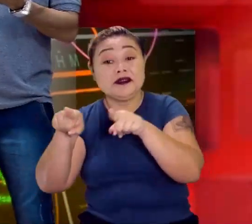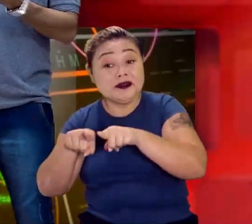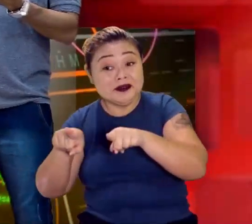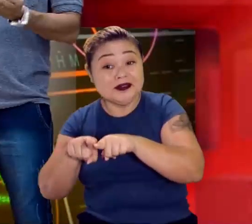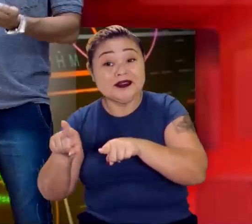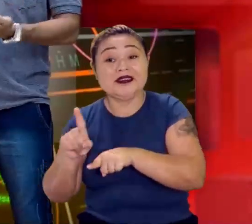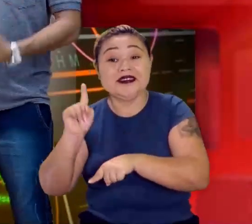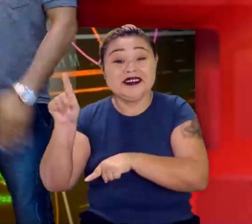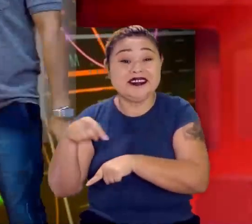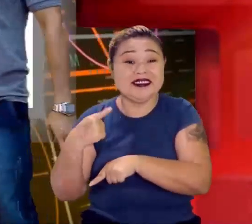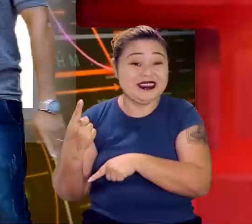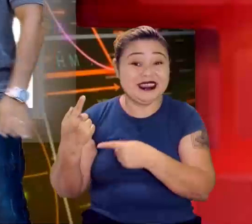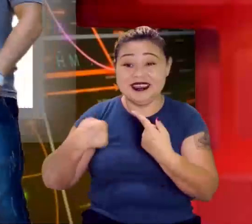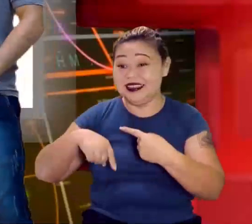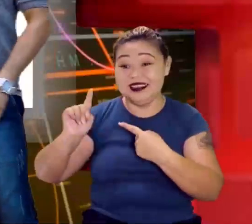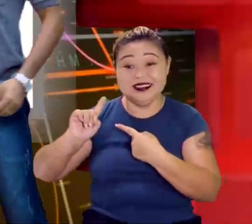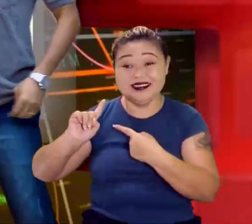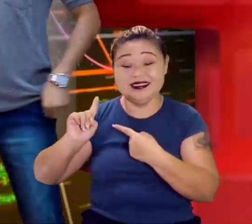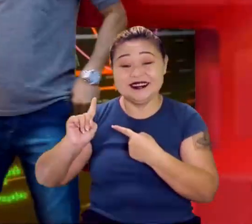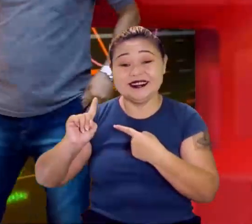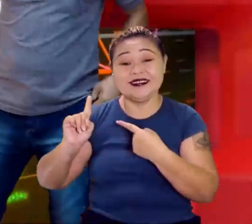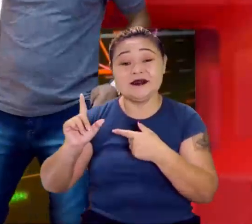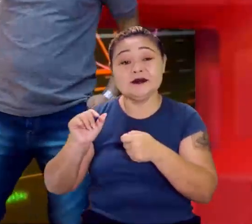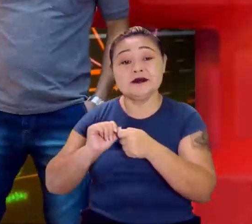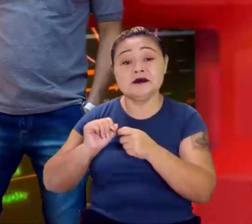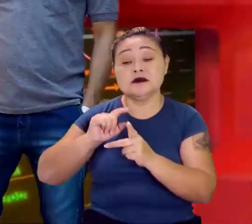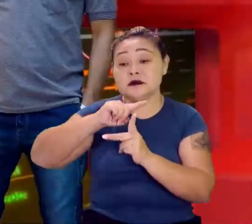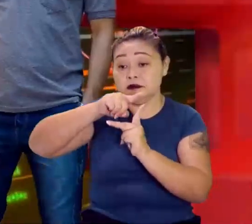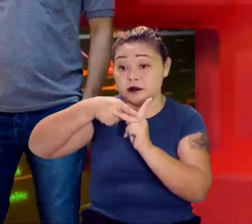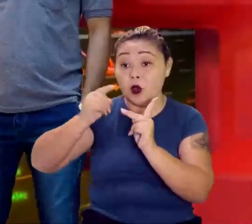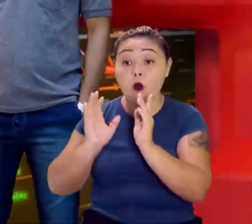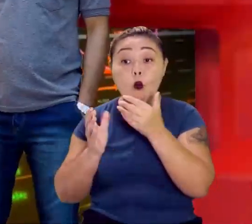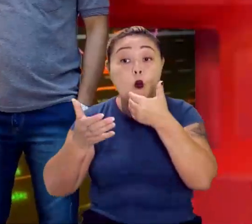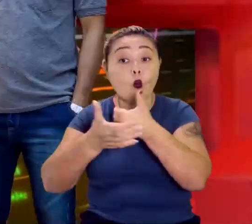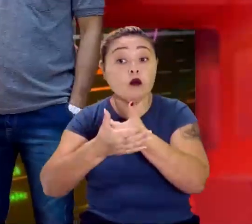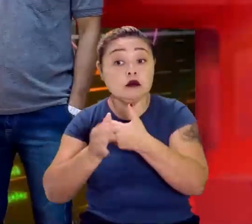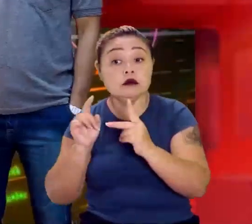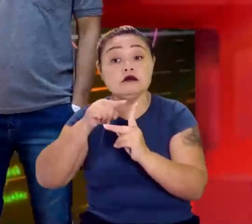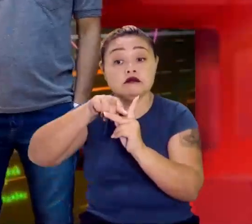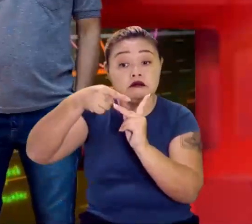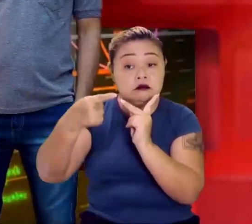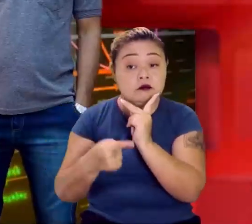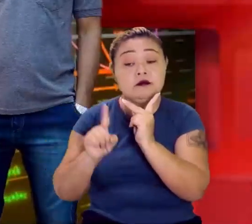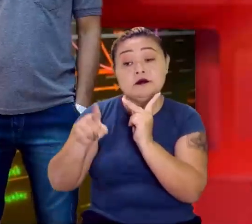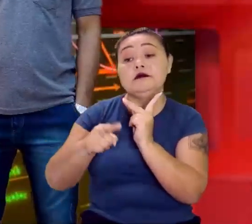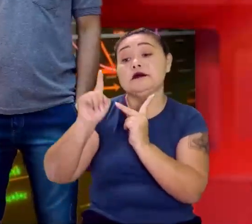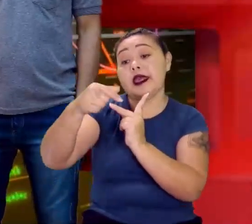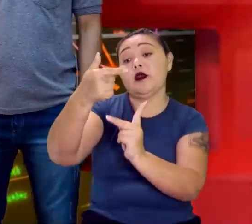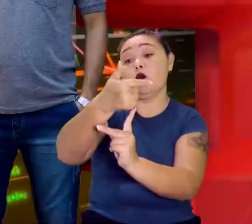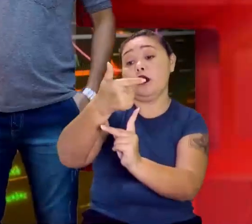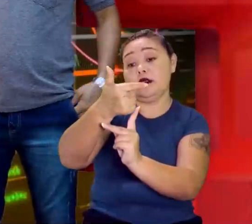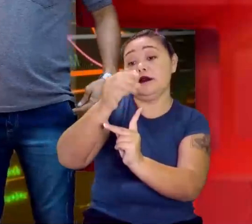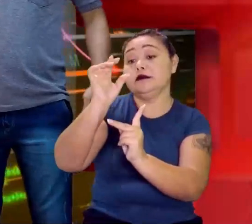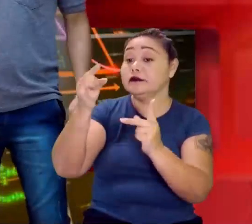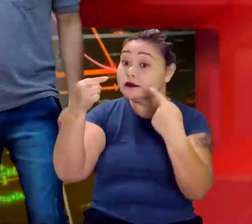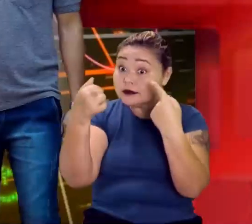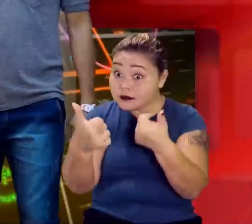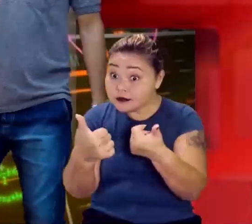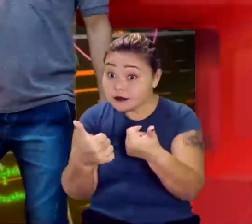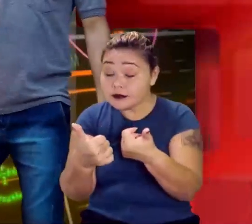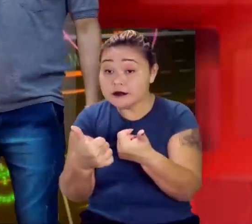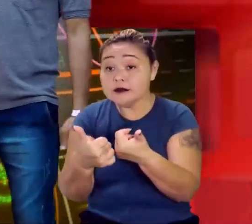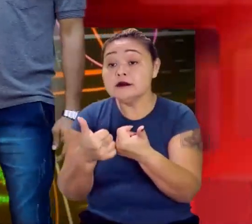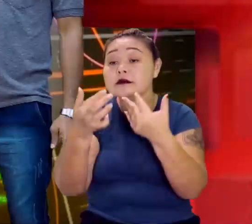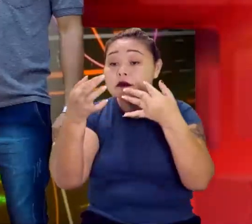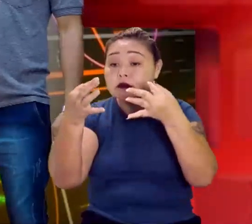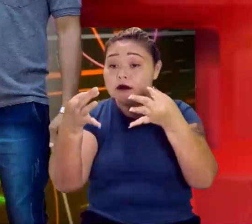quadrada também. Não tem nada. Índice 2 e índice que não aparece, tudo isso é raiz quadrada. Combinado? É até